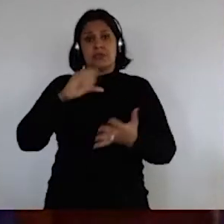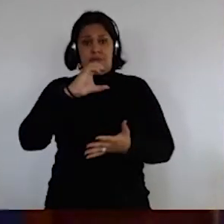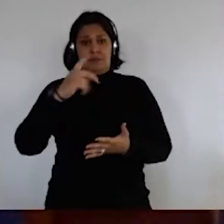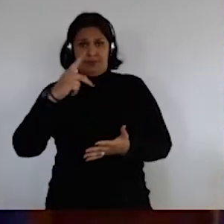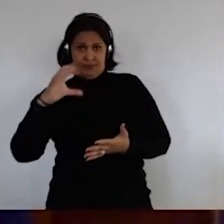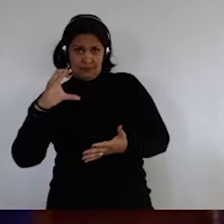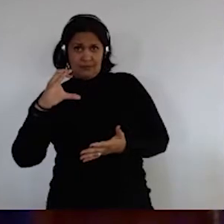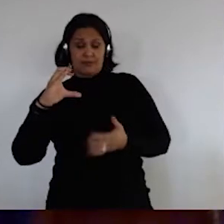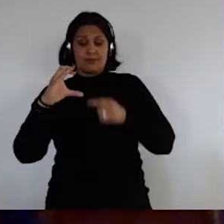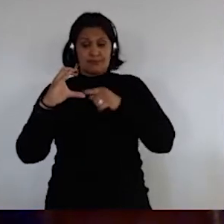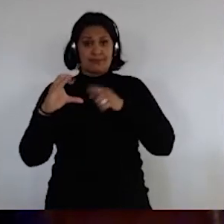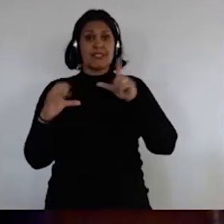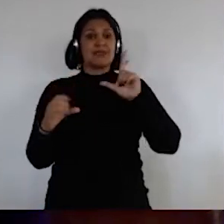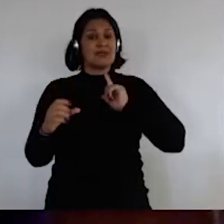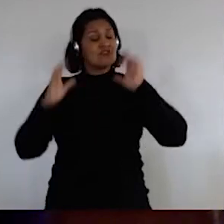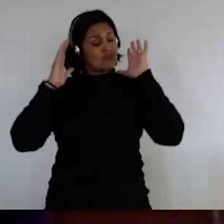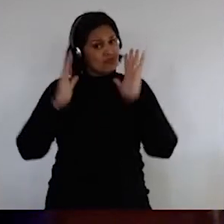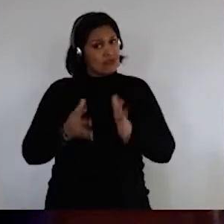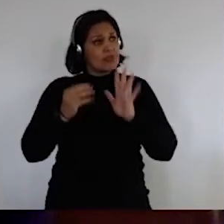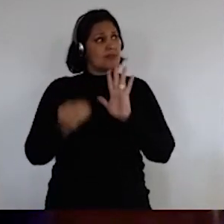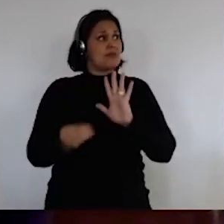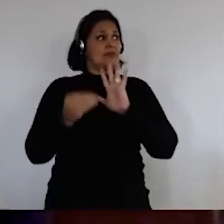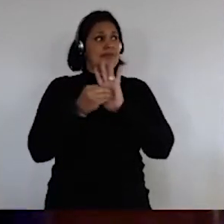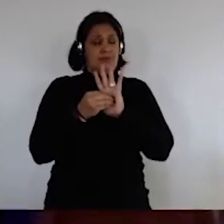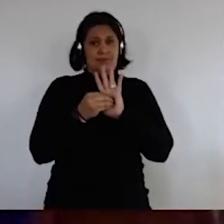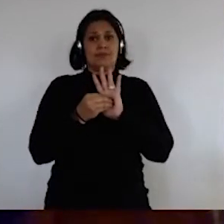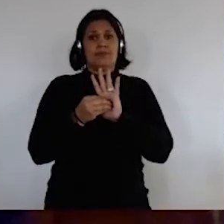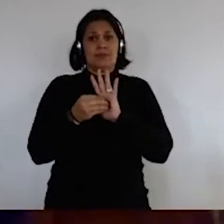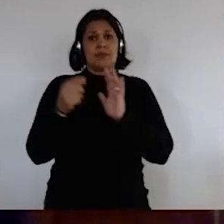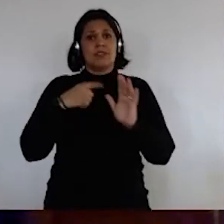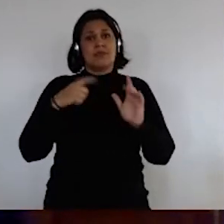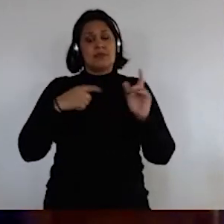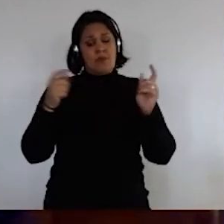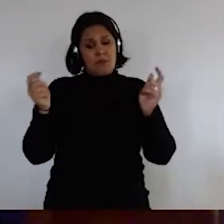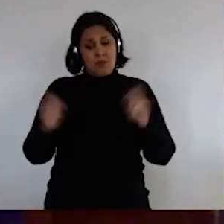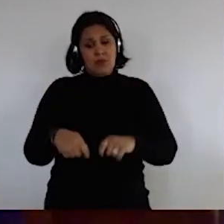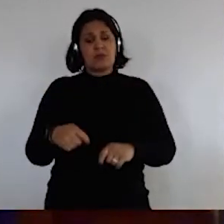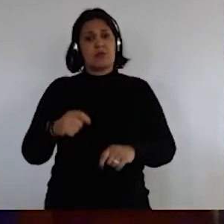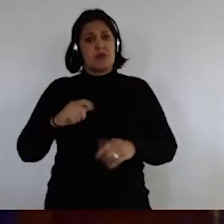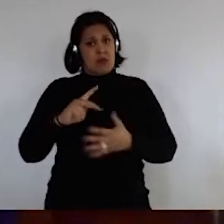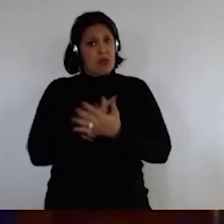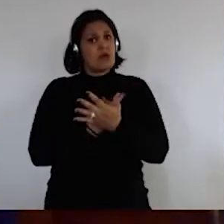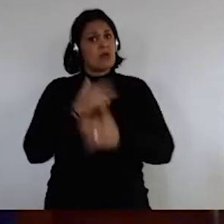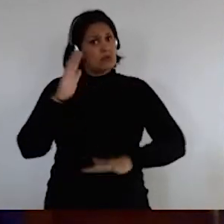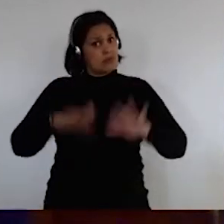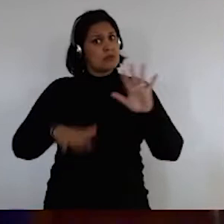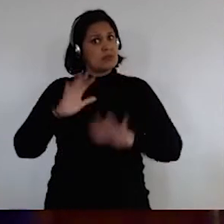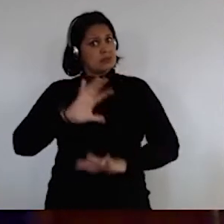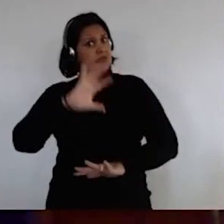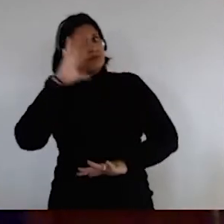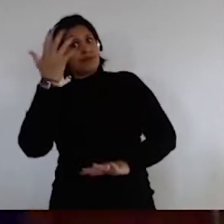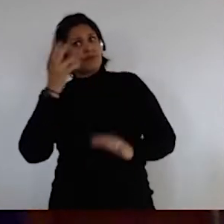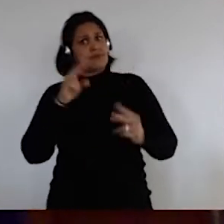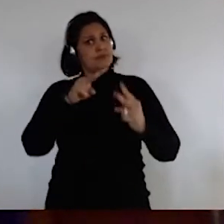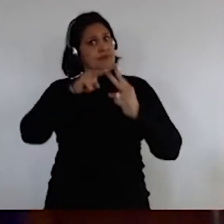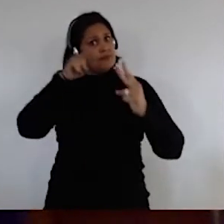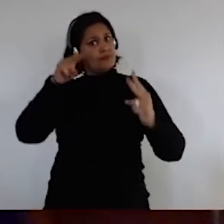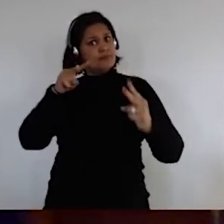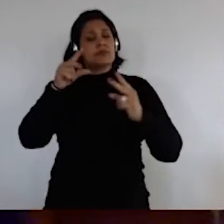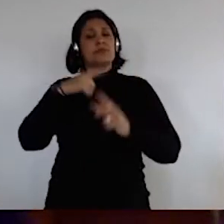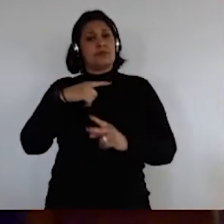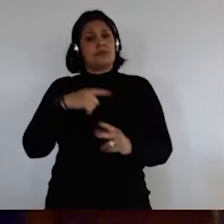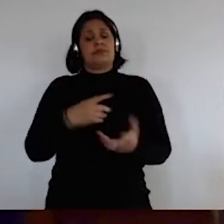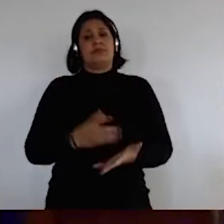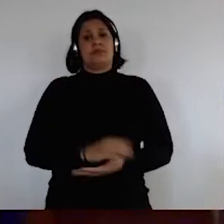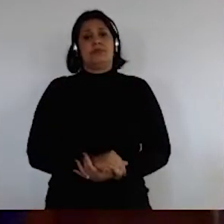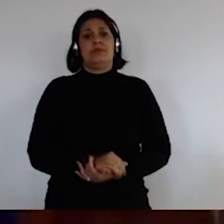Civil já traziam a possibilidade da virtualização de determinados atos